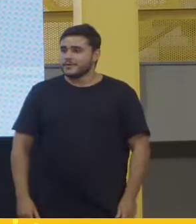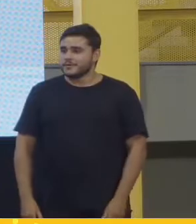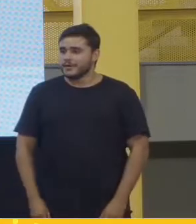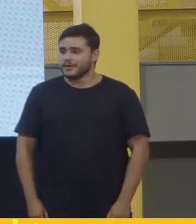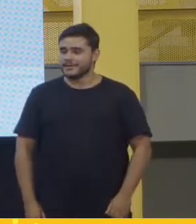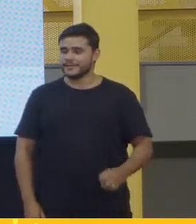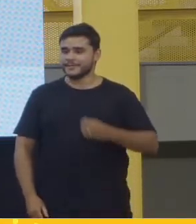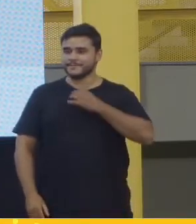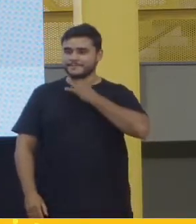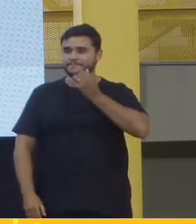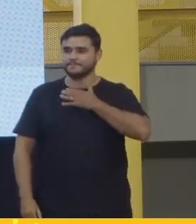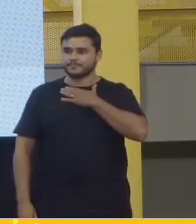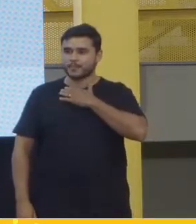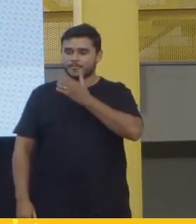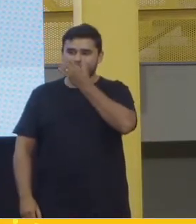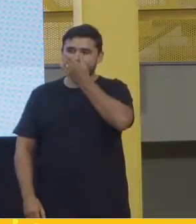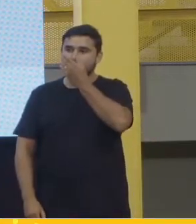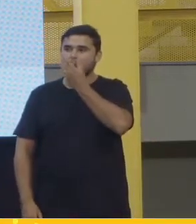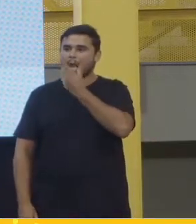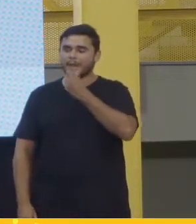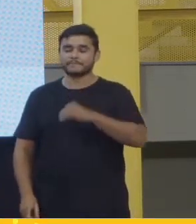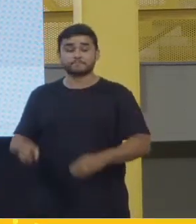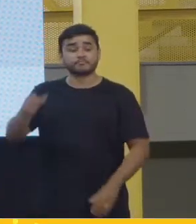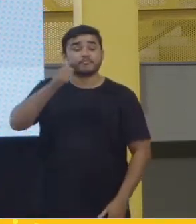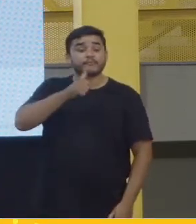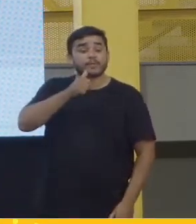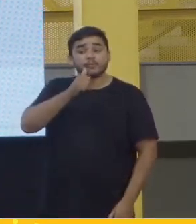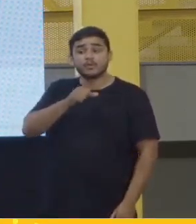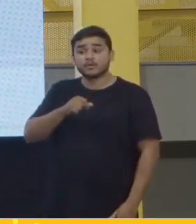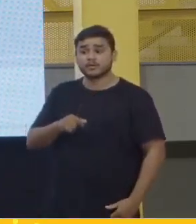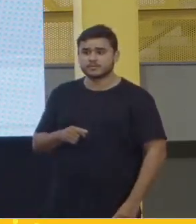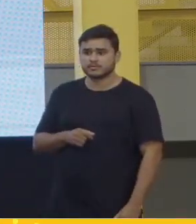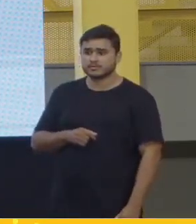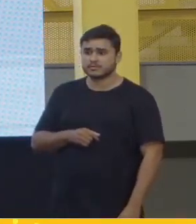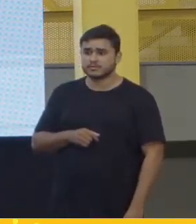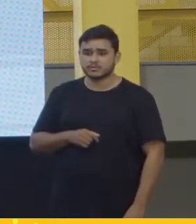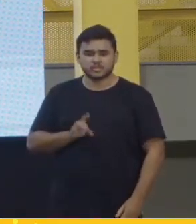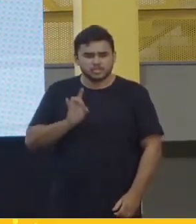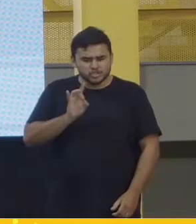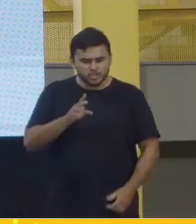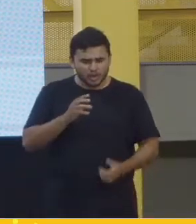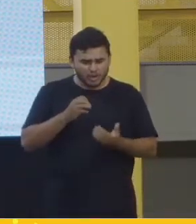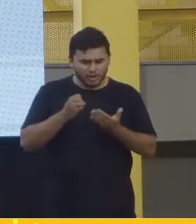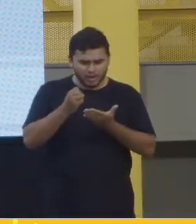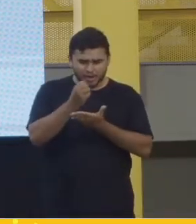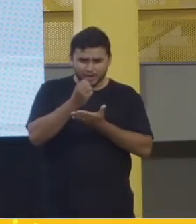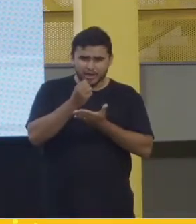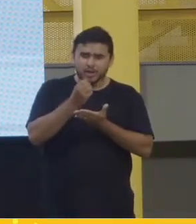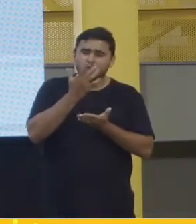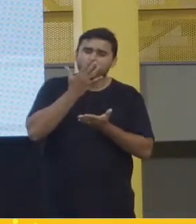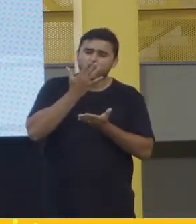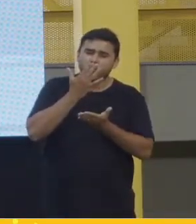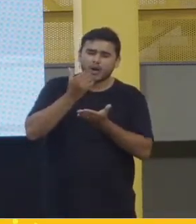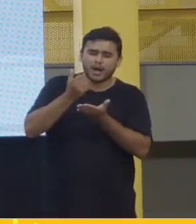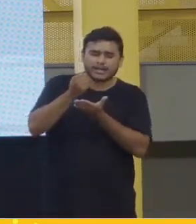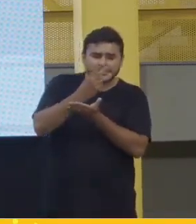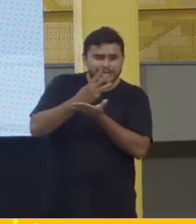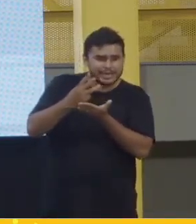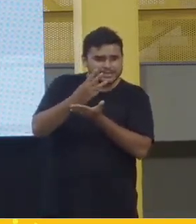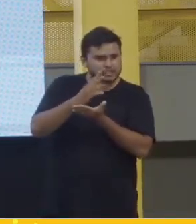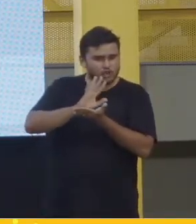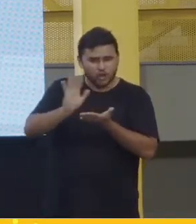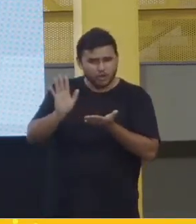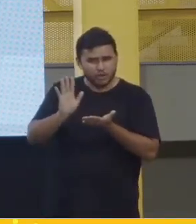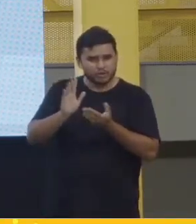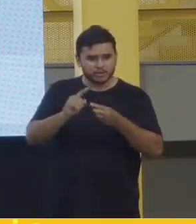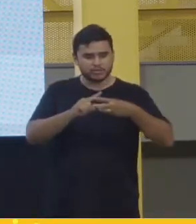Ah, calma, vai ficar pior. Ela perguntou se só existem três cores primárias. Por incrível que pareça, as